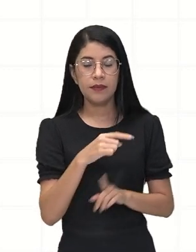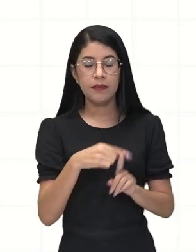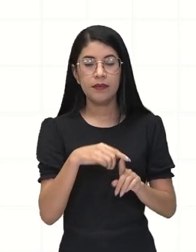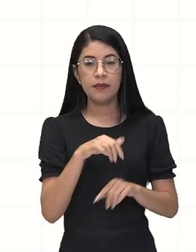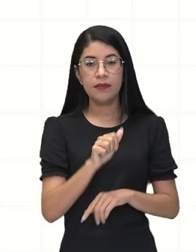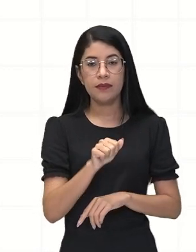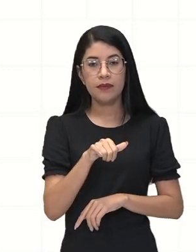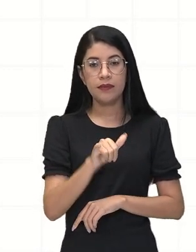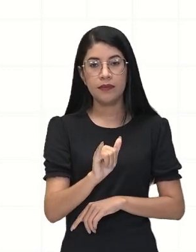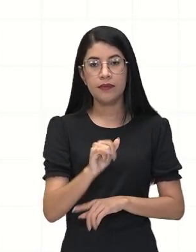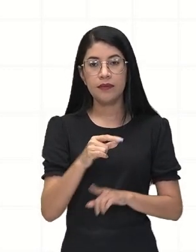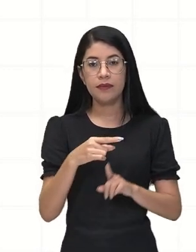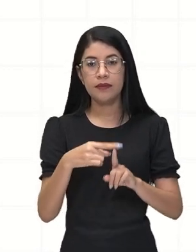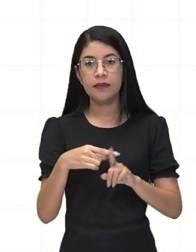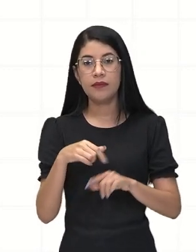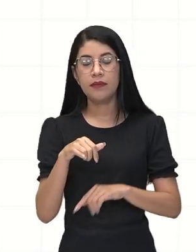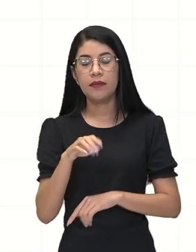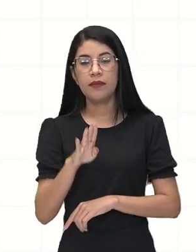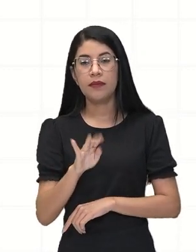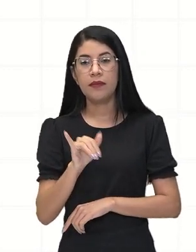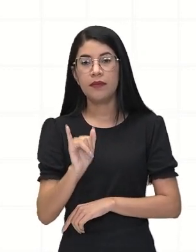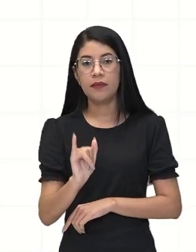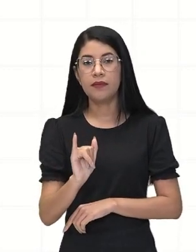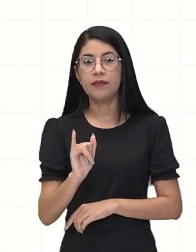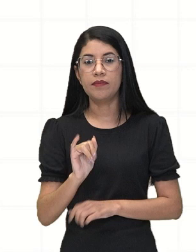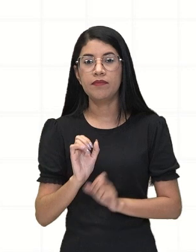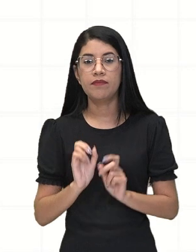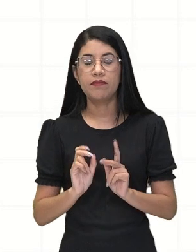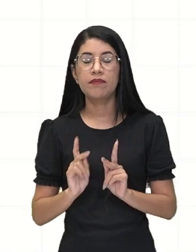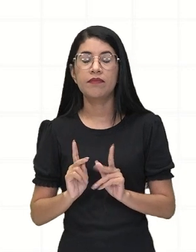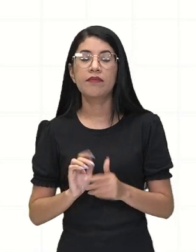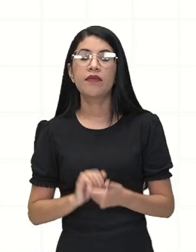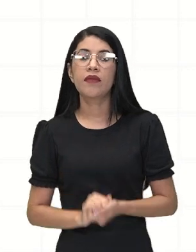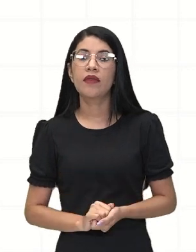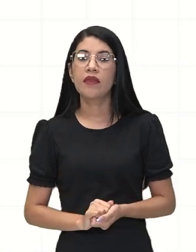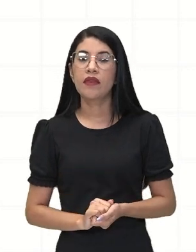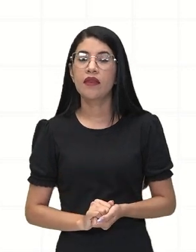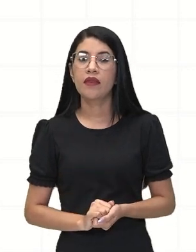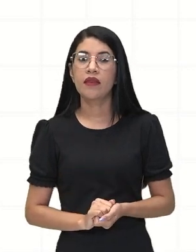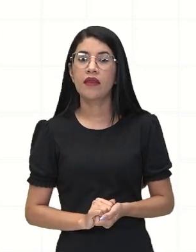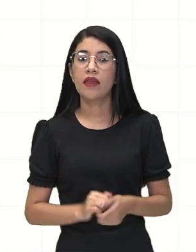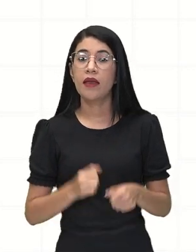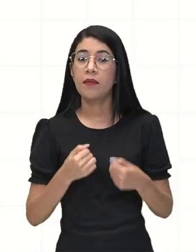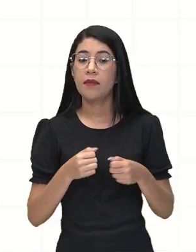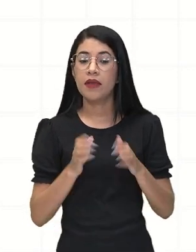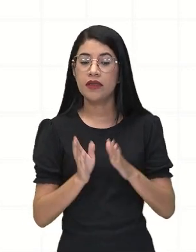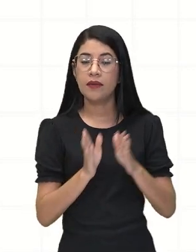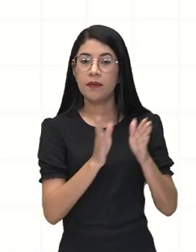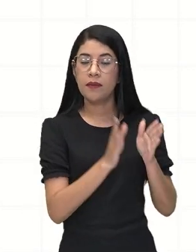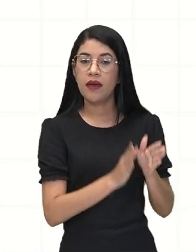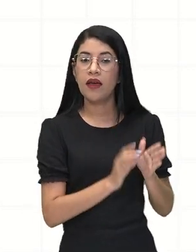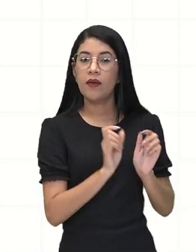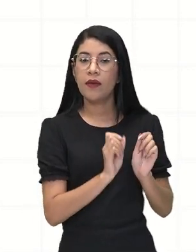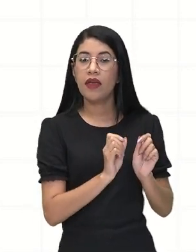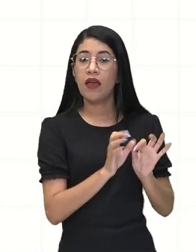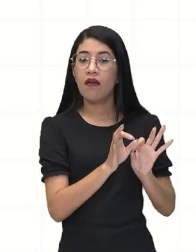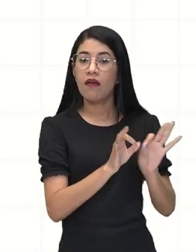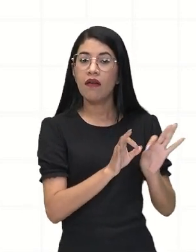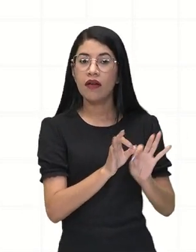BX mais AY, BY. Então, nós devemos, no nosso primeiro passo,